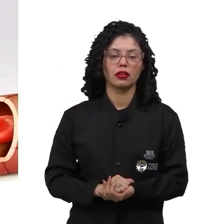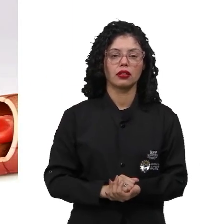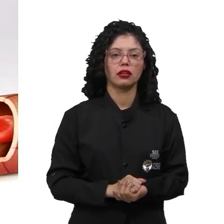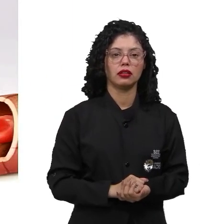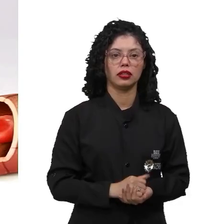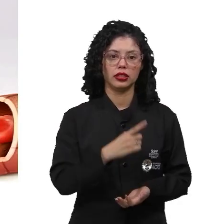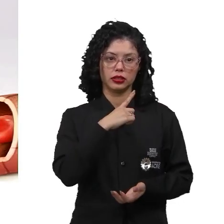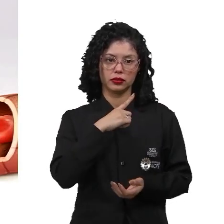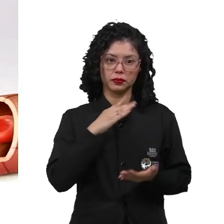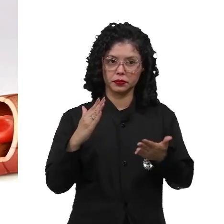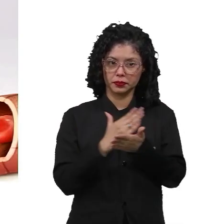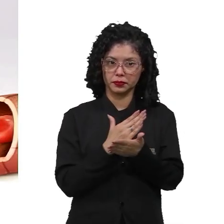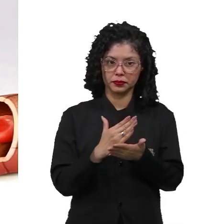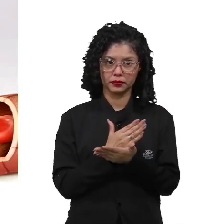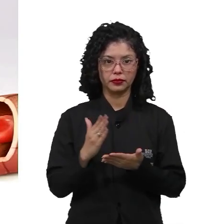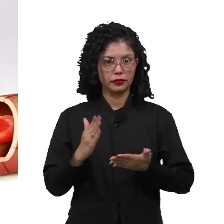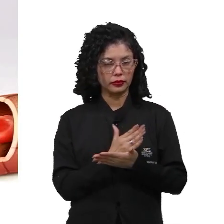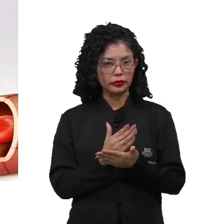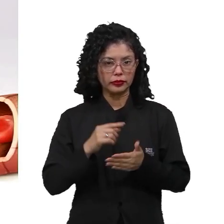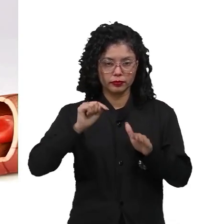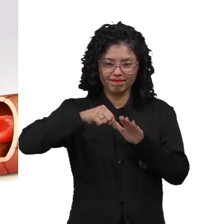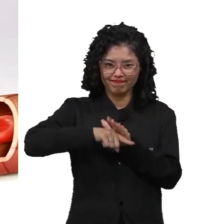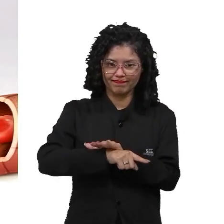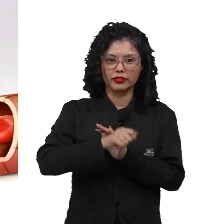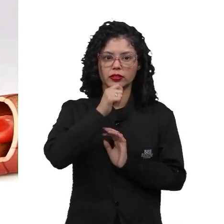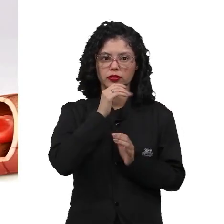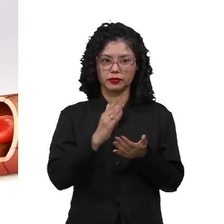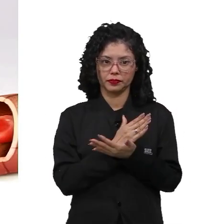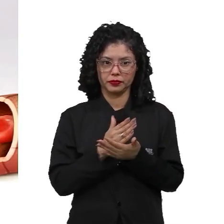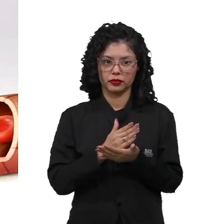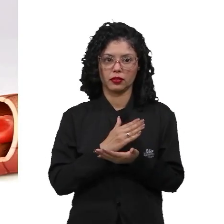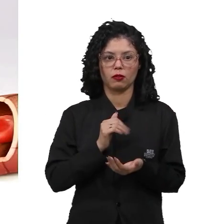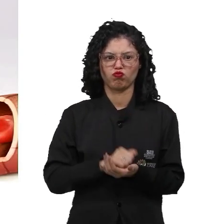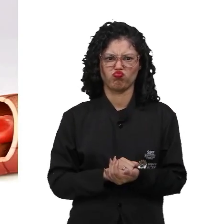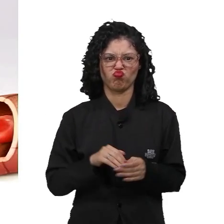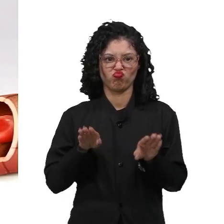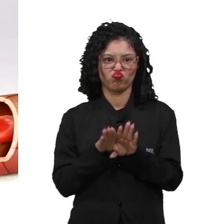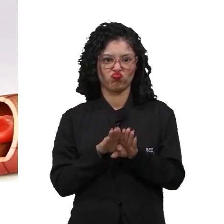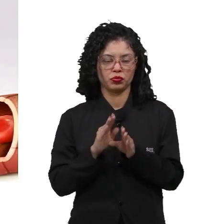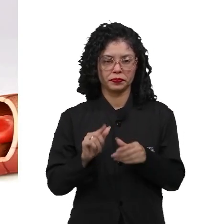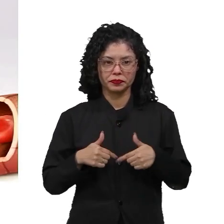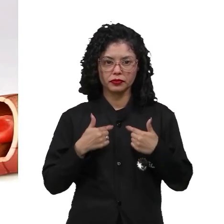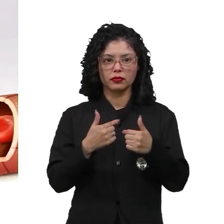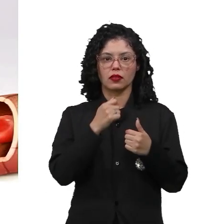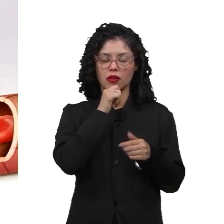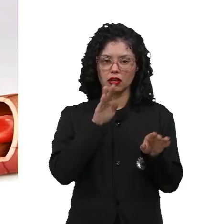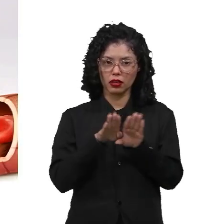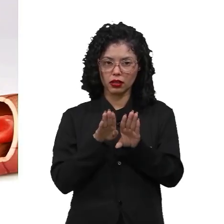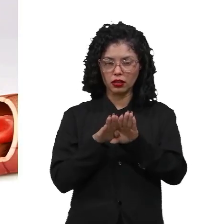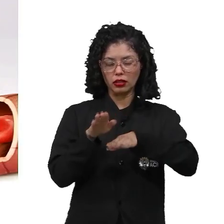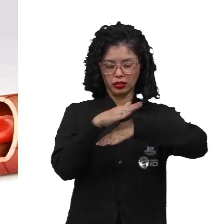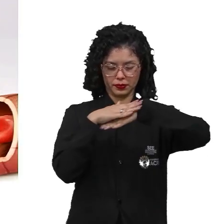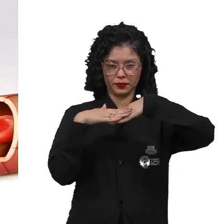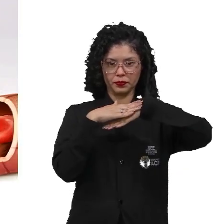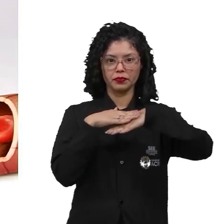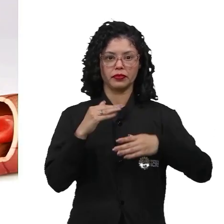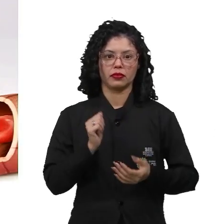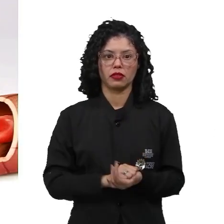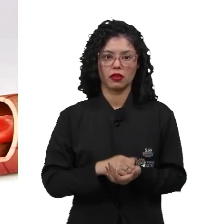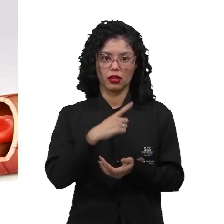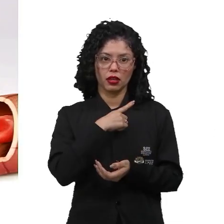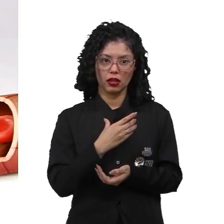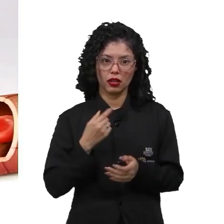ó, a gente teve algum machucado, alguma perfuração ali da primeira linha de defesa, né, que é a pele. Então, aqui,